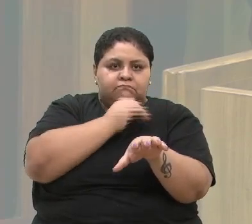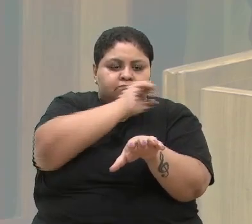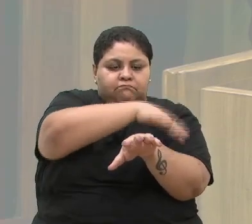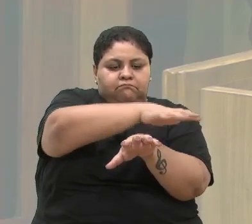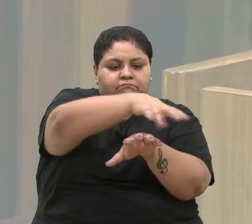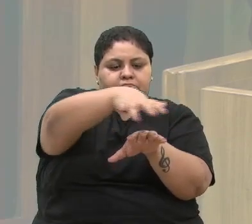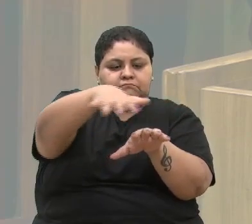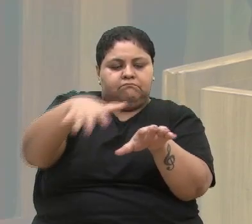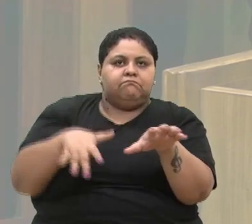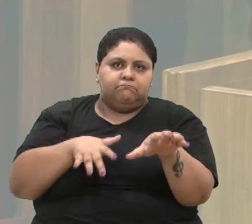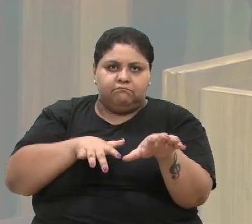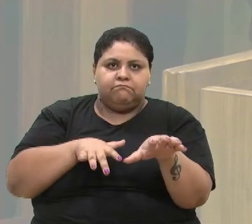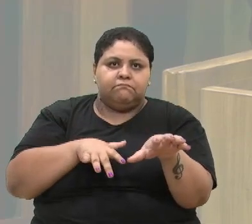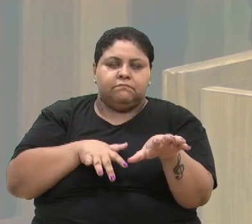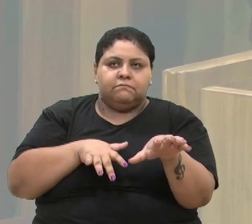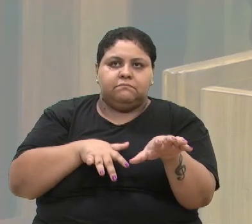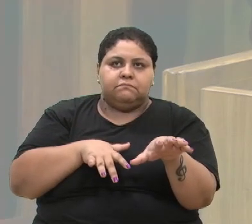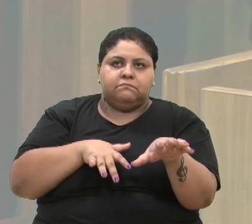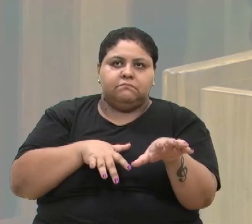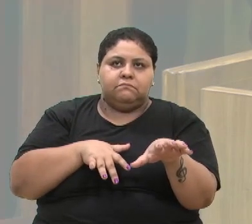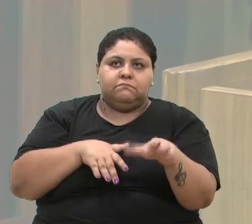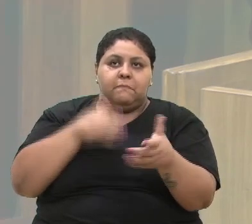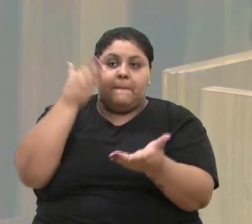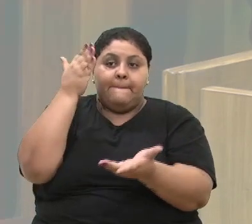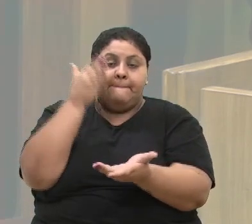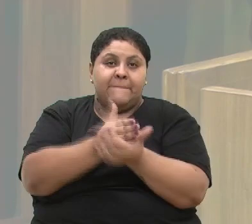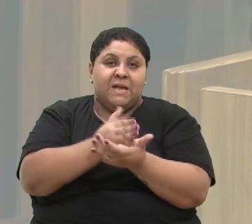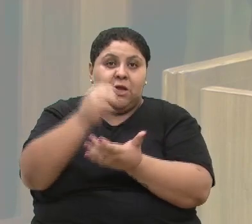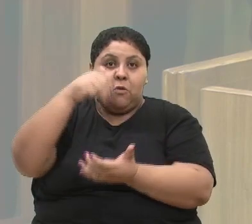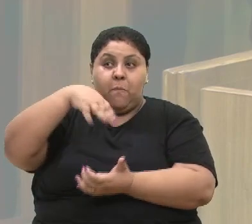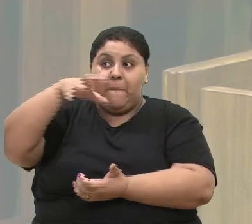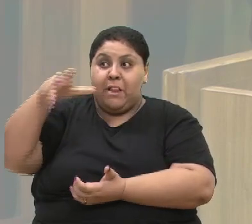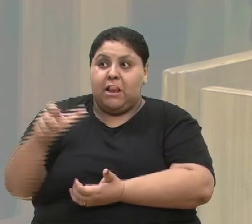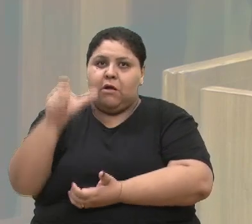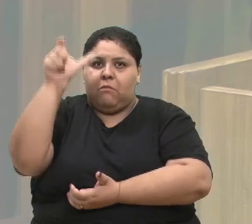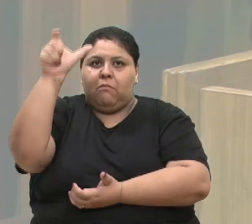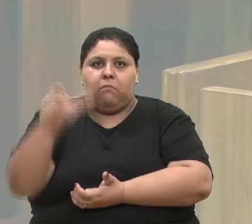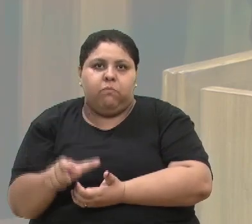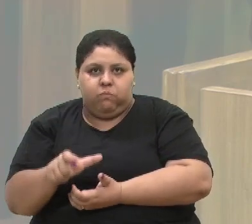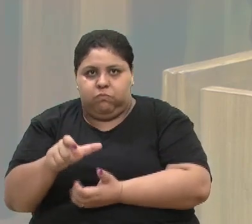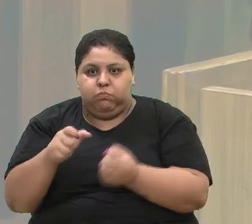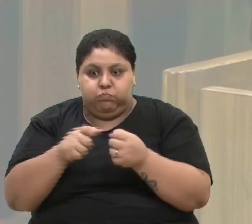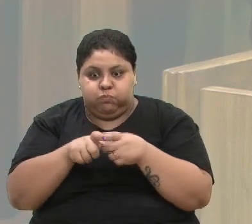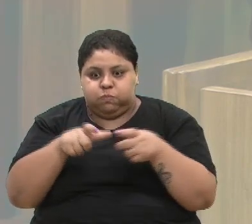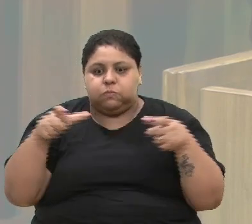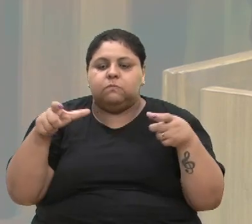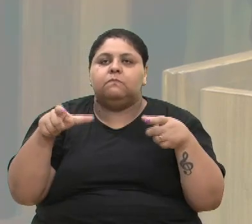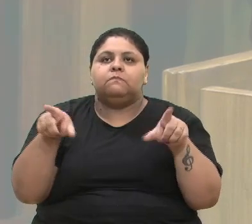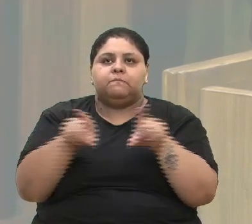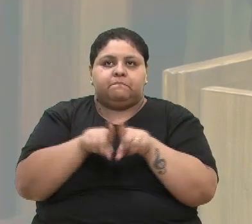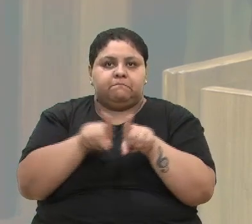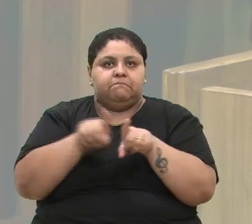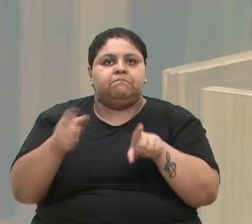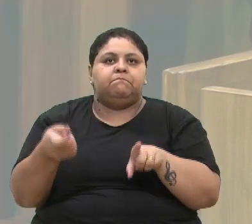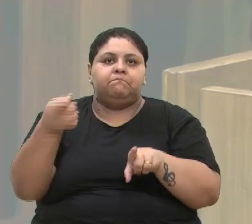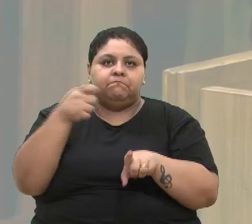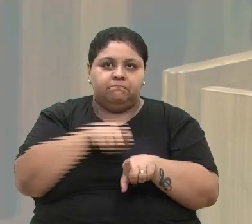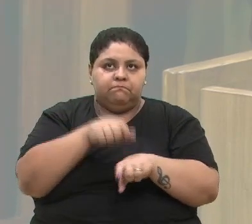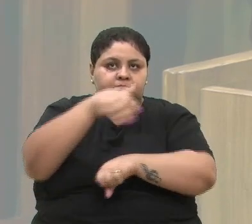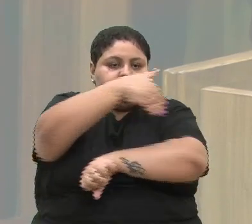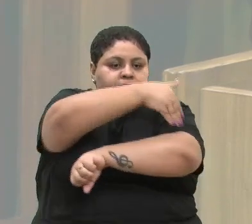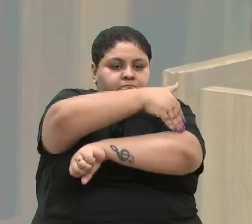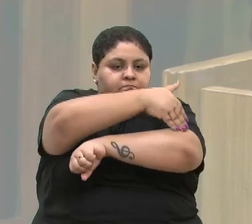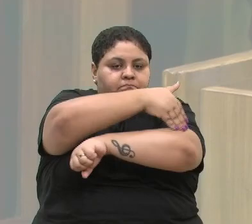mais de 500 mil de pessoas, é uma cidade grande, Caxias do Sul já tem essa necessidade de ter uma rua